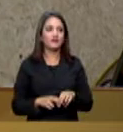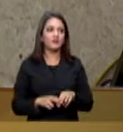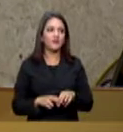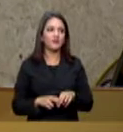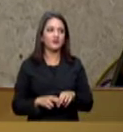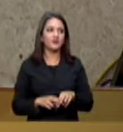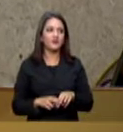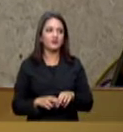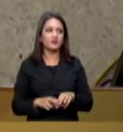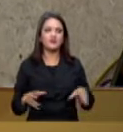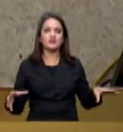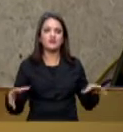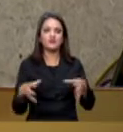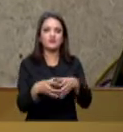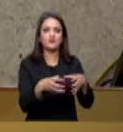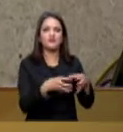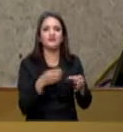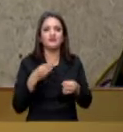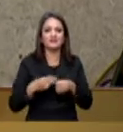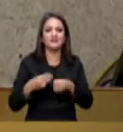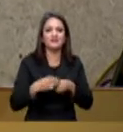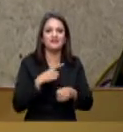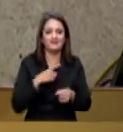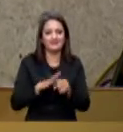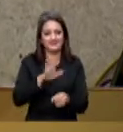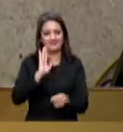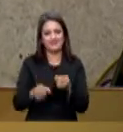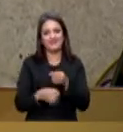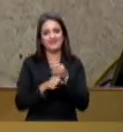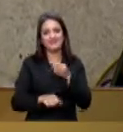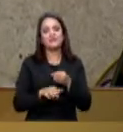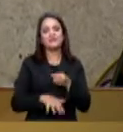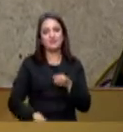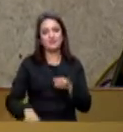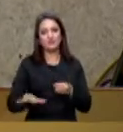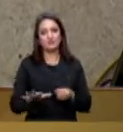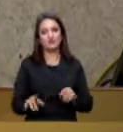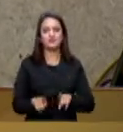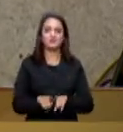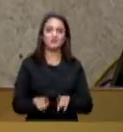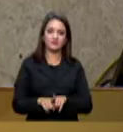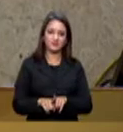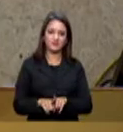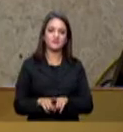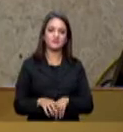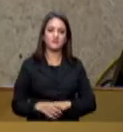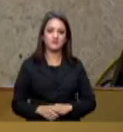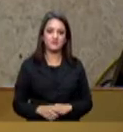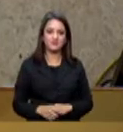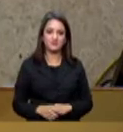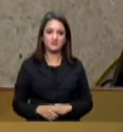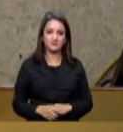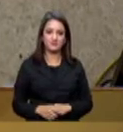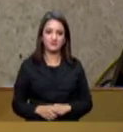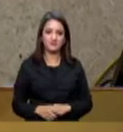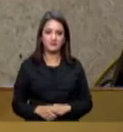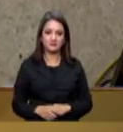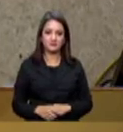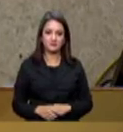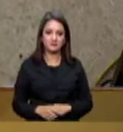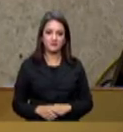municípios que acaba atendendo o saneamento básico também de quem não pode arcar com esses custos.